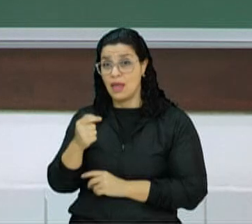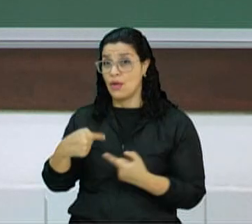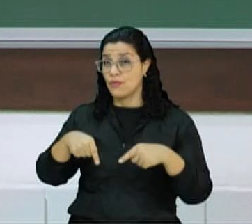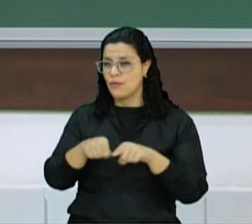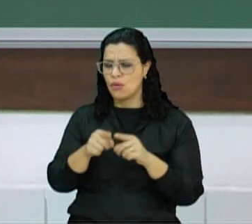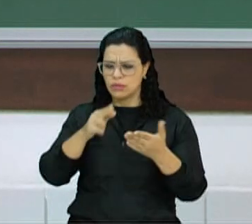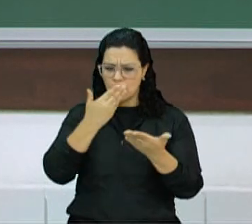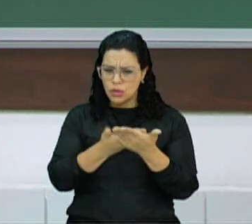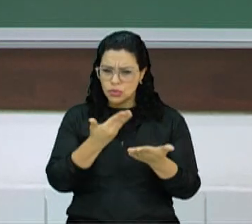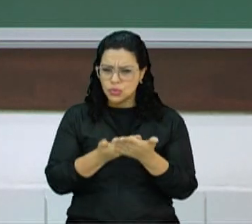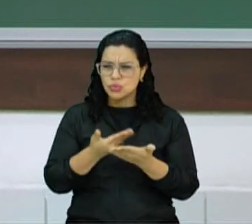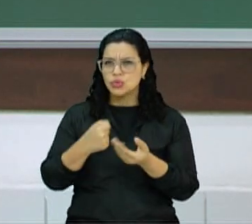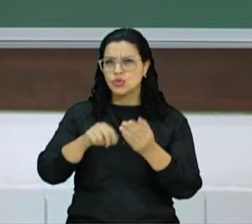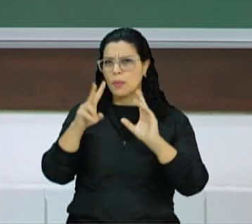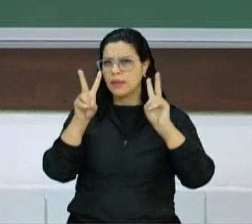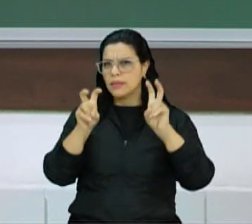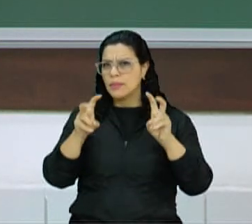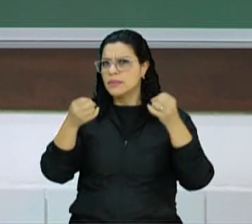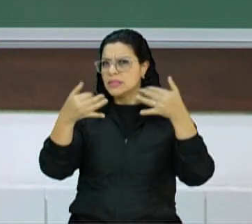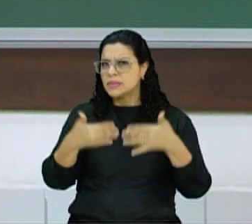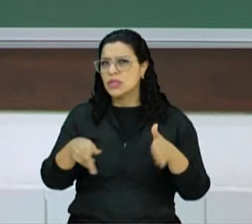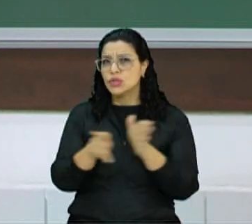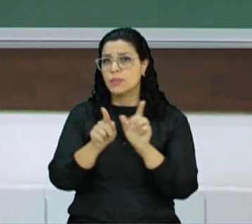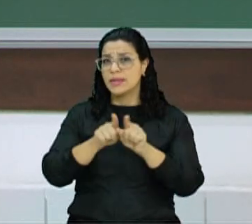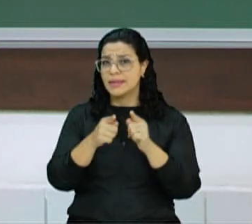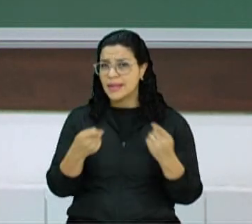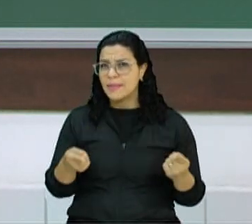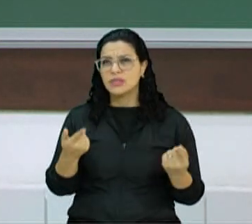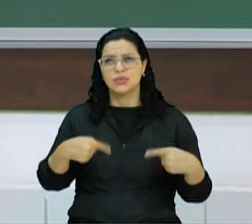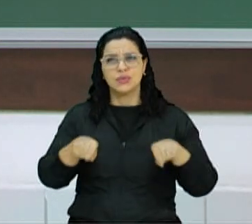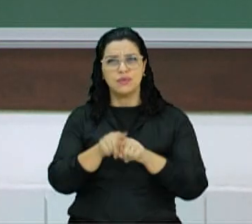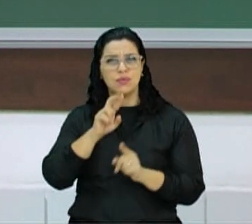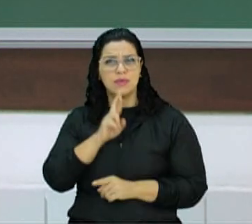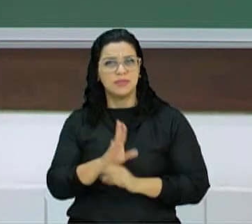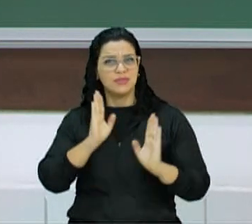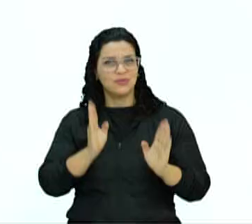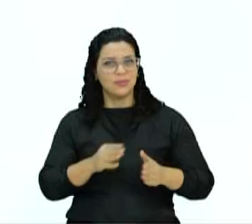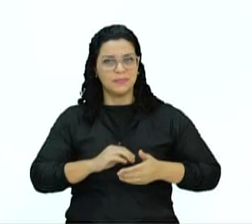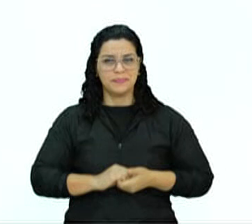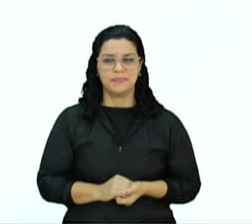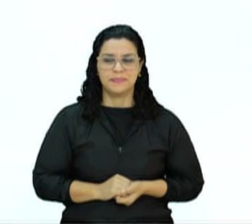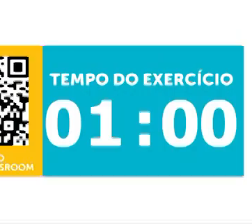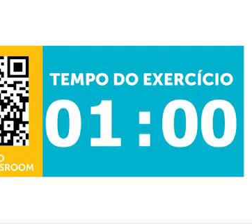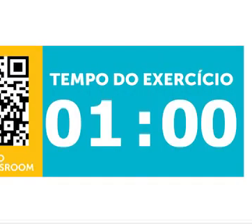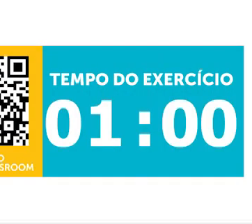Volta um pouquinho às aulas anteriores que foram faladas sobre gramática e já volto com a resposta.